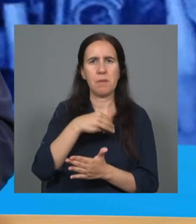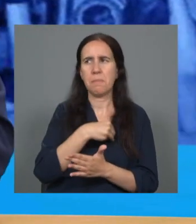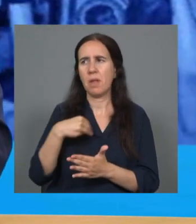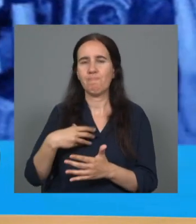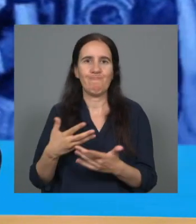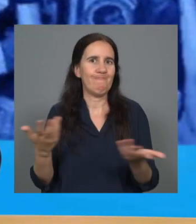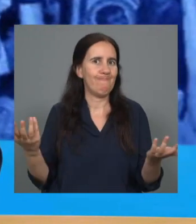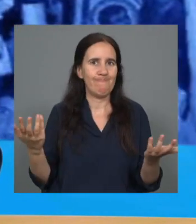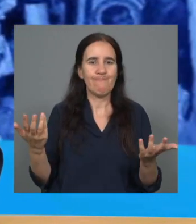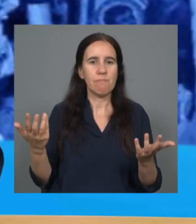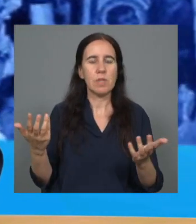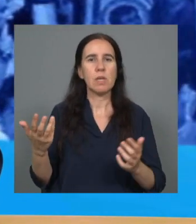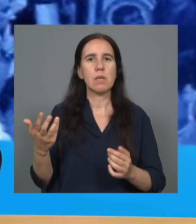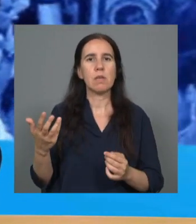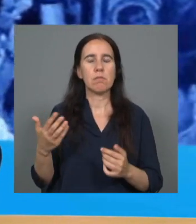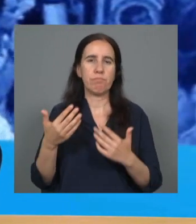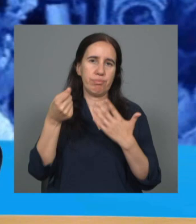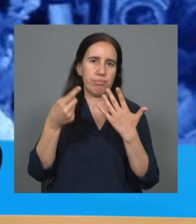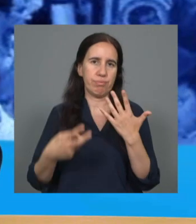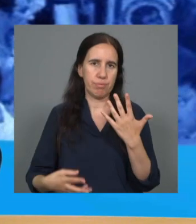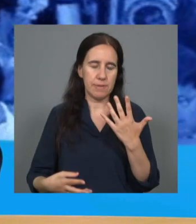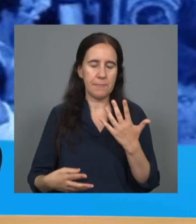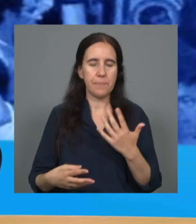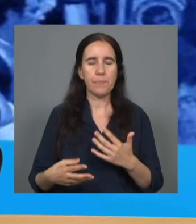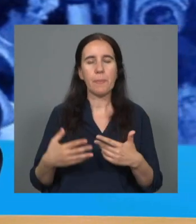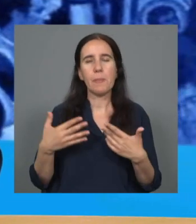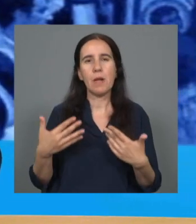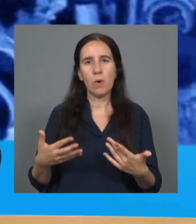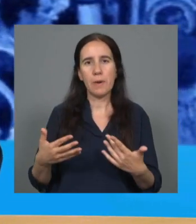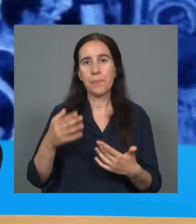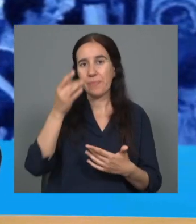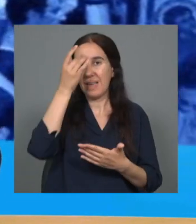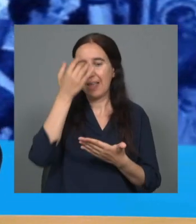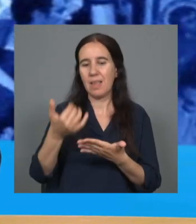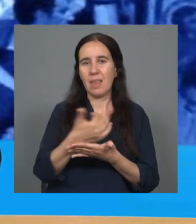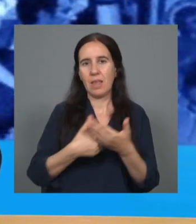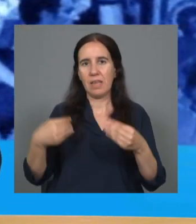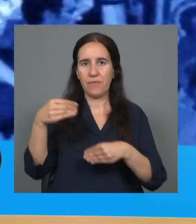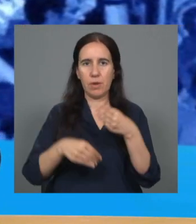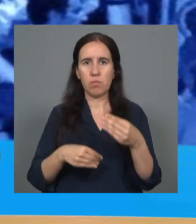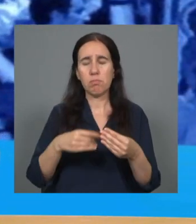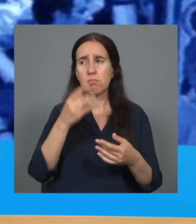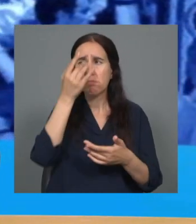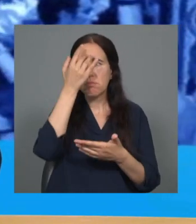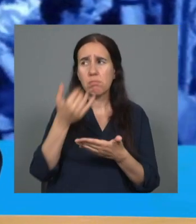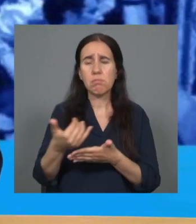enfim, por aí adiante. Agora, o referendo é um apelo